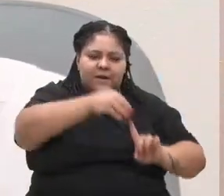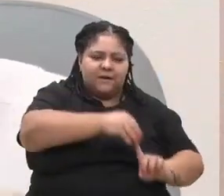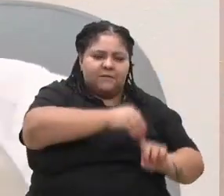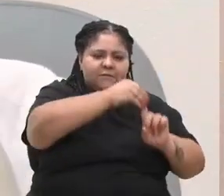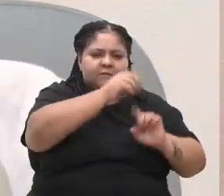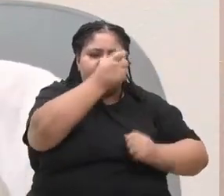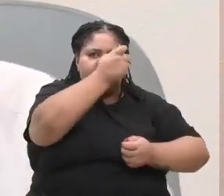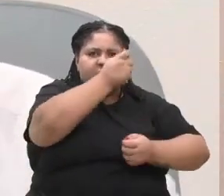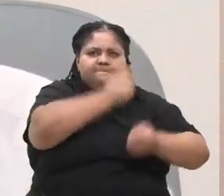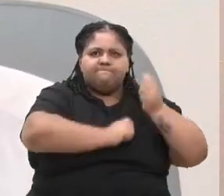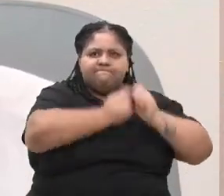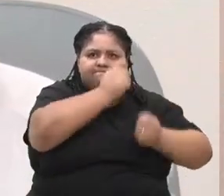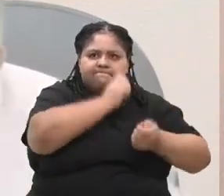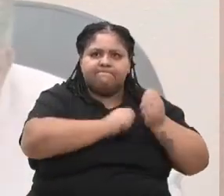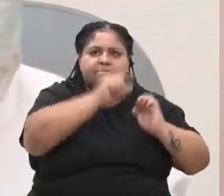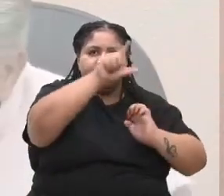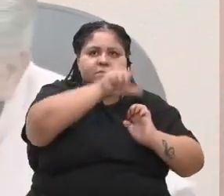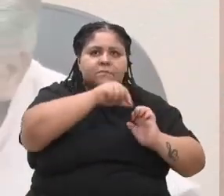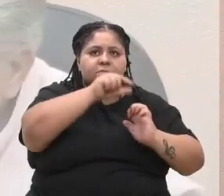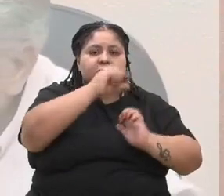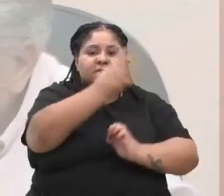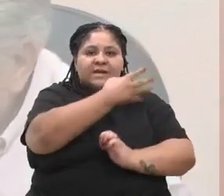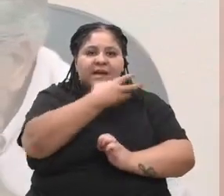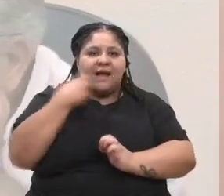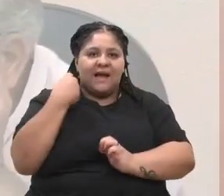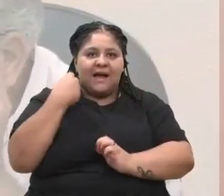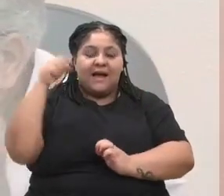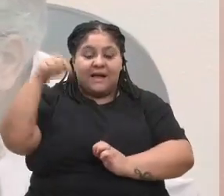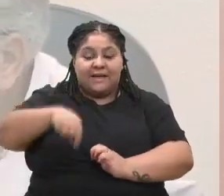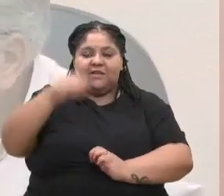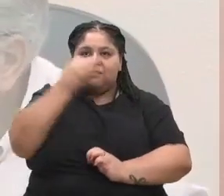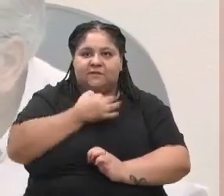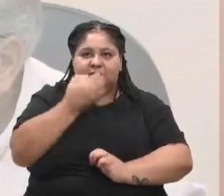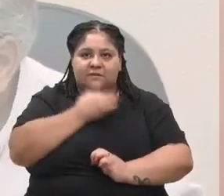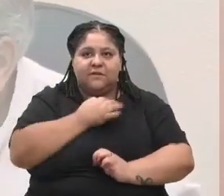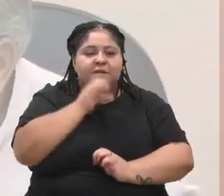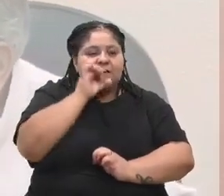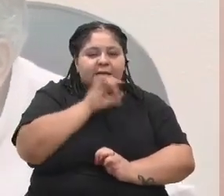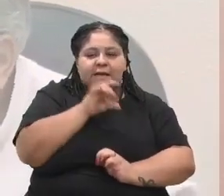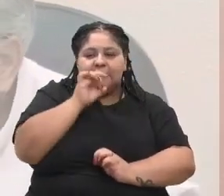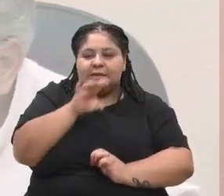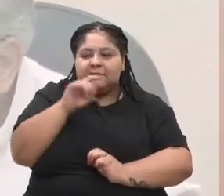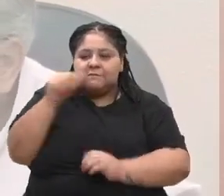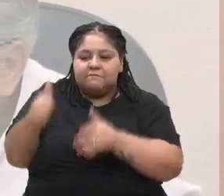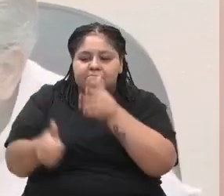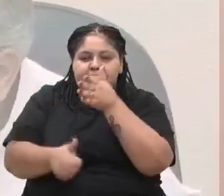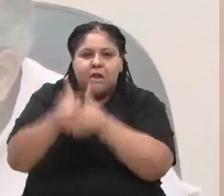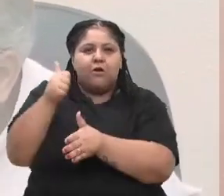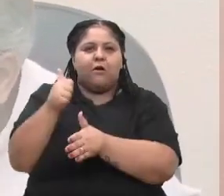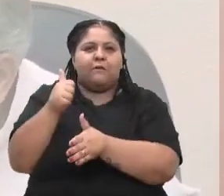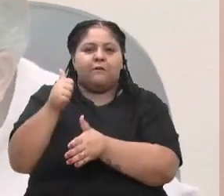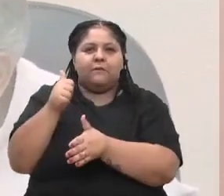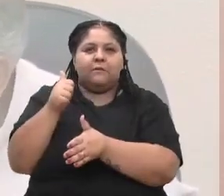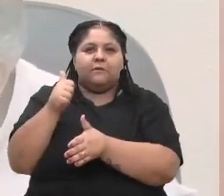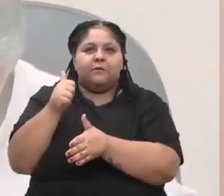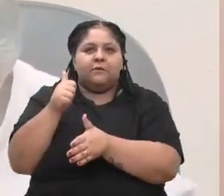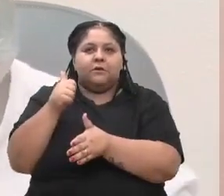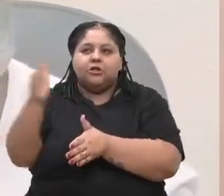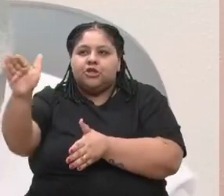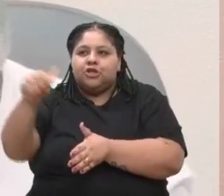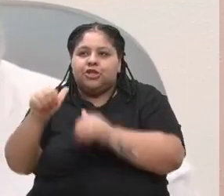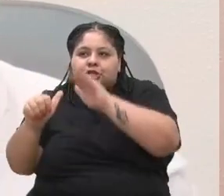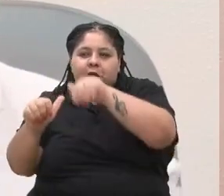indústria, com os empresários da cerveja aqui de Caxias do Sul, que cada vez mais se qualificam, cada vez mais atraem pessoas